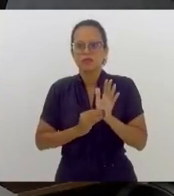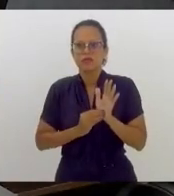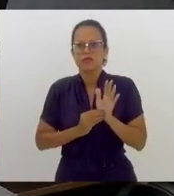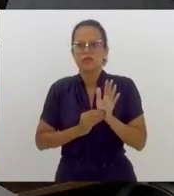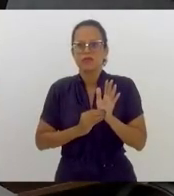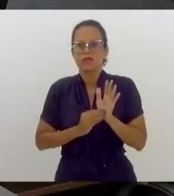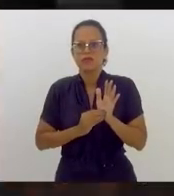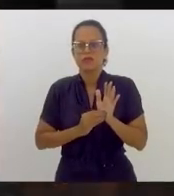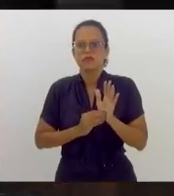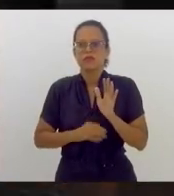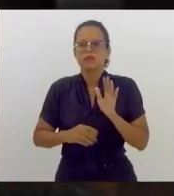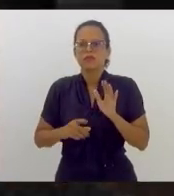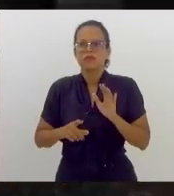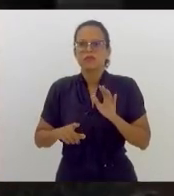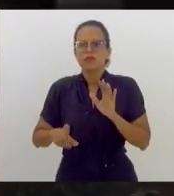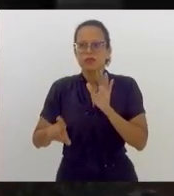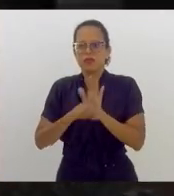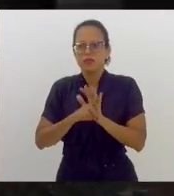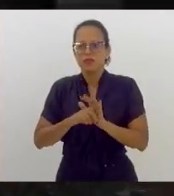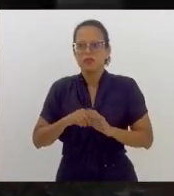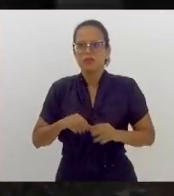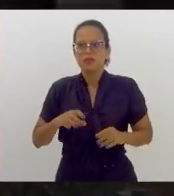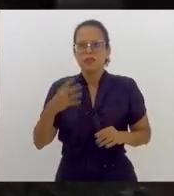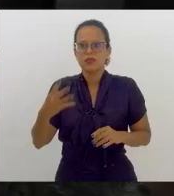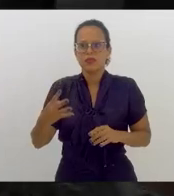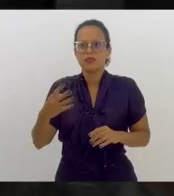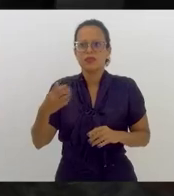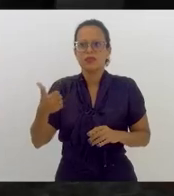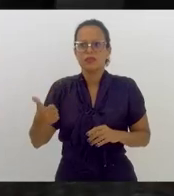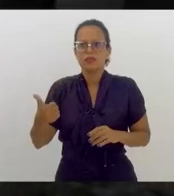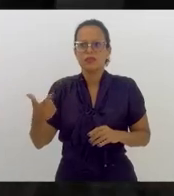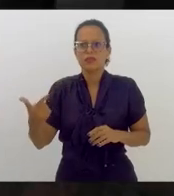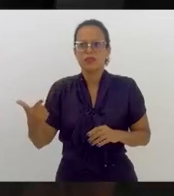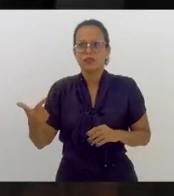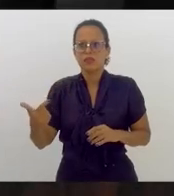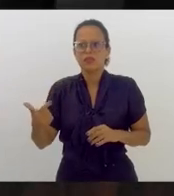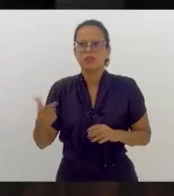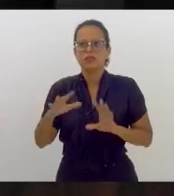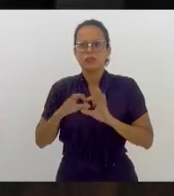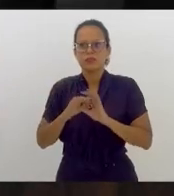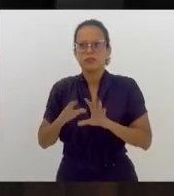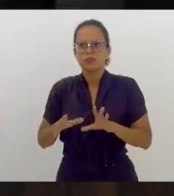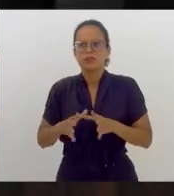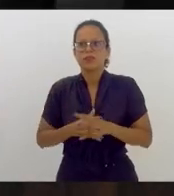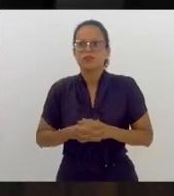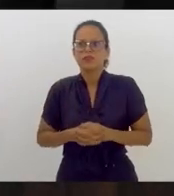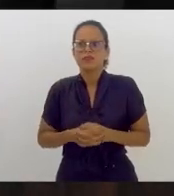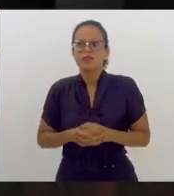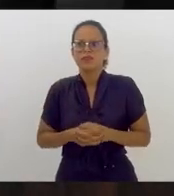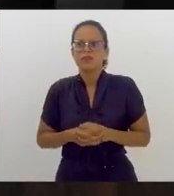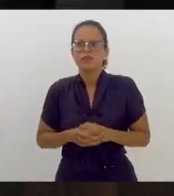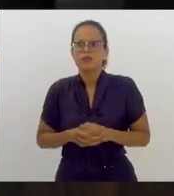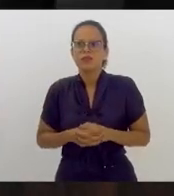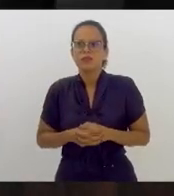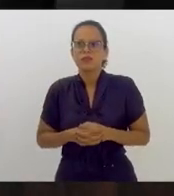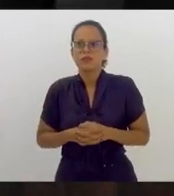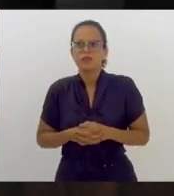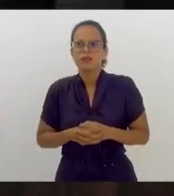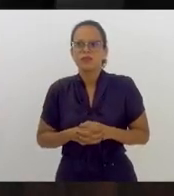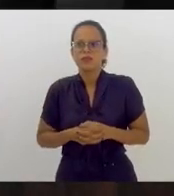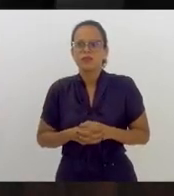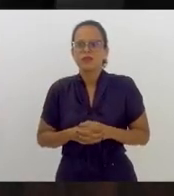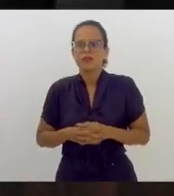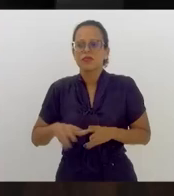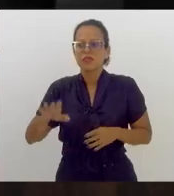de lei 402-A de 15. Deputado Valdeir Carneiro, senhores que aprovam nisso, como estão aprovados. A emenda constitucional está retirada de